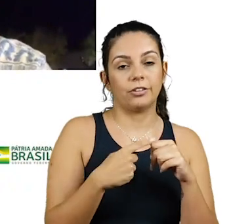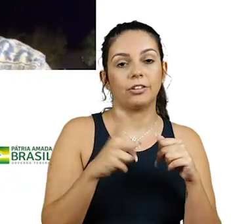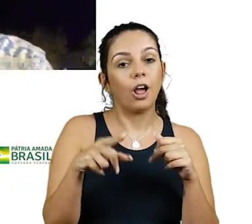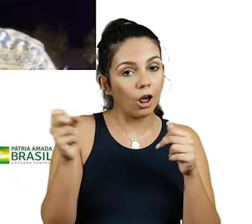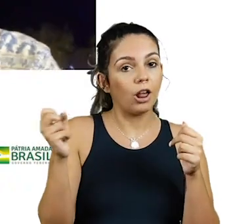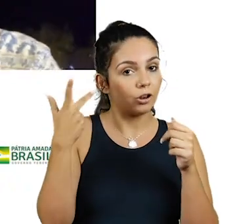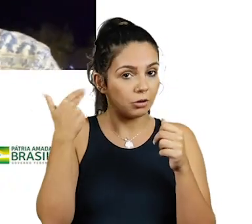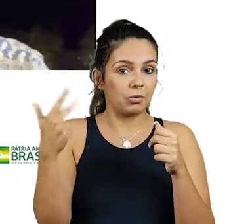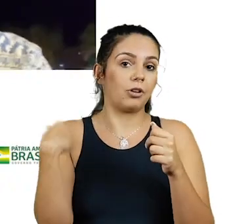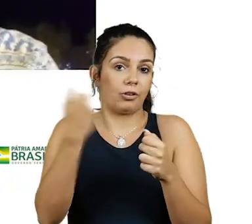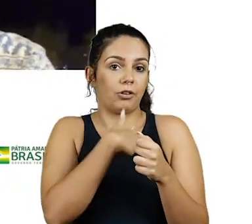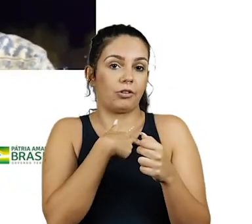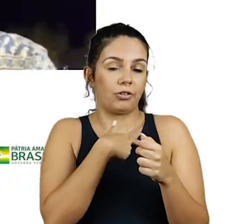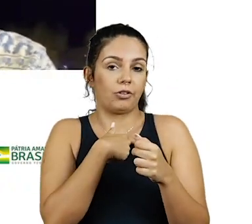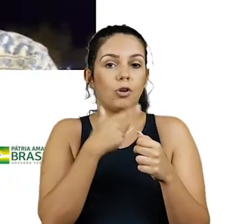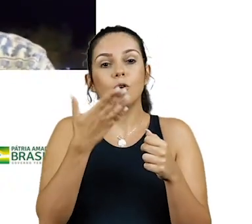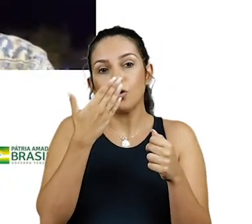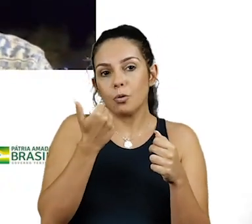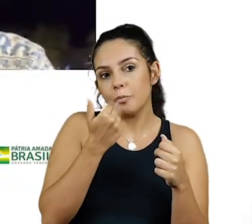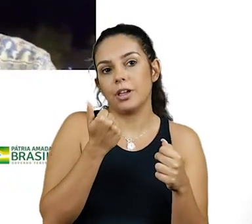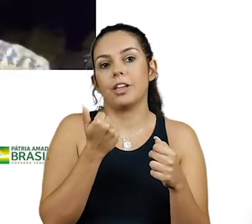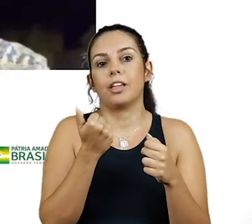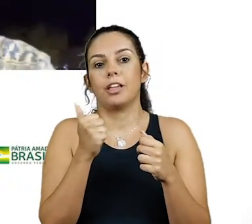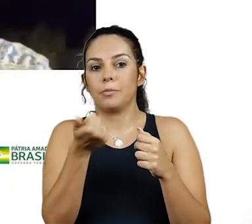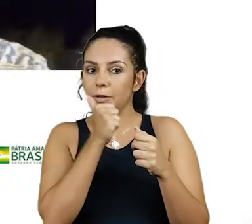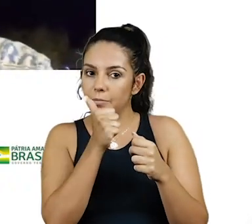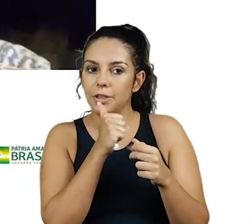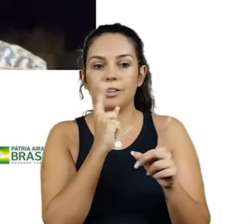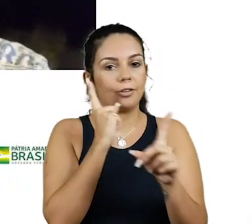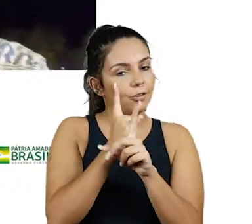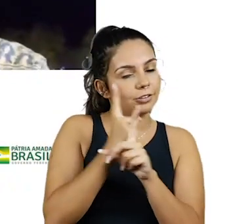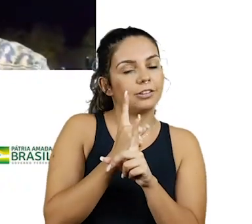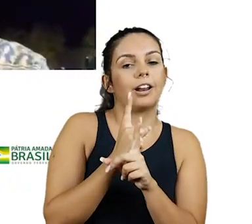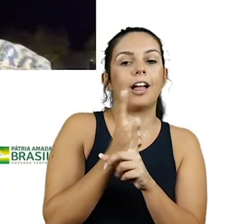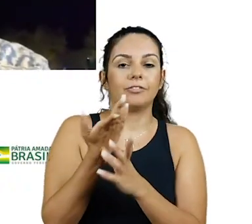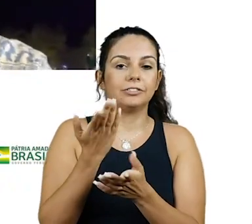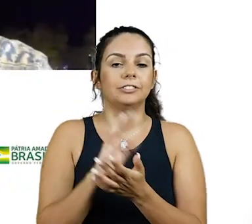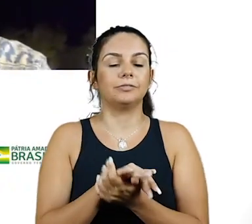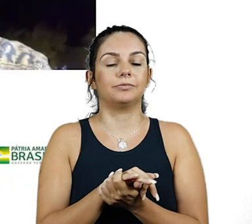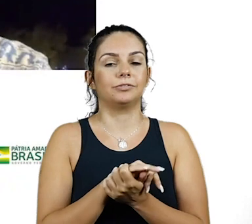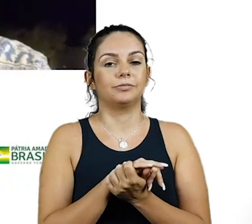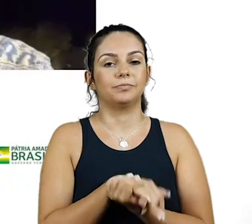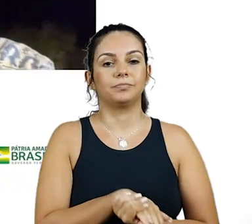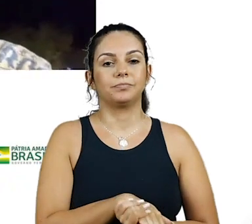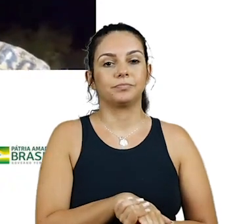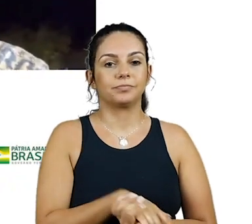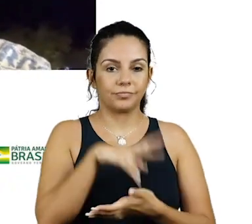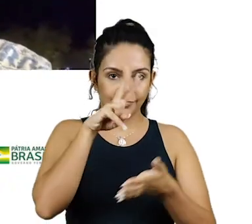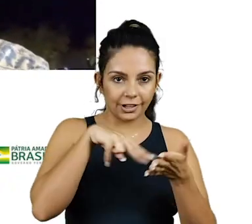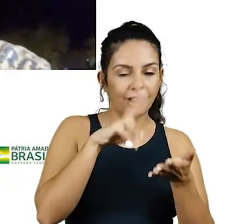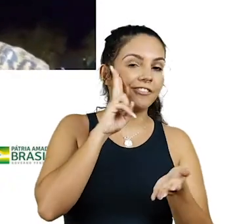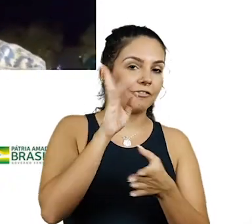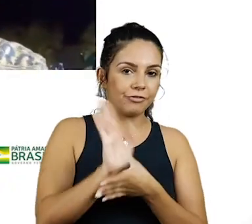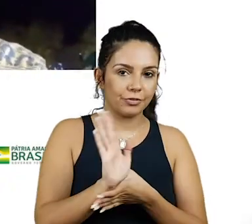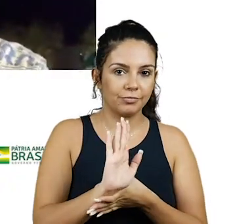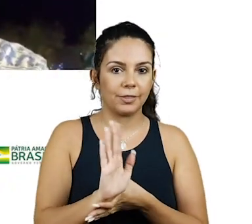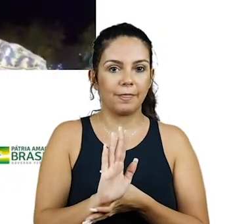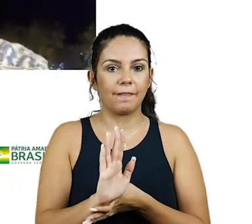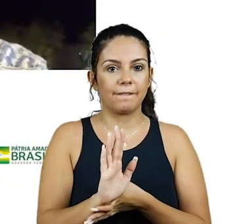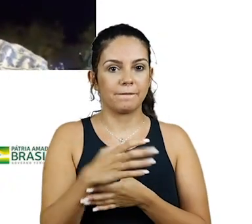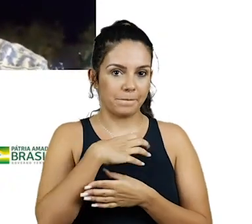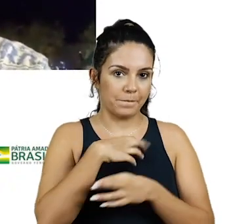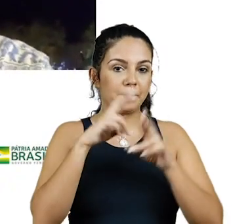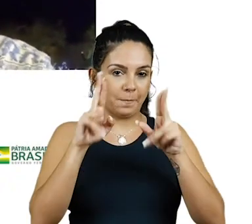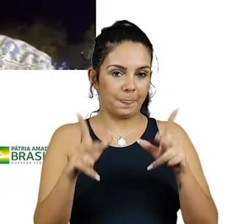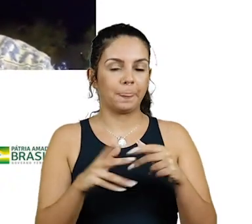ela era normal. A gente estava lá, comia, bebia, encontrava, fechava o negócio, ensaiava, lia, via filme, mas de um jeito um